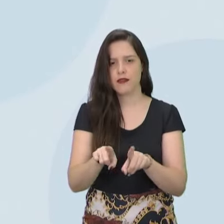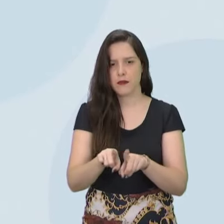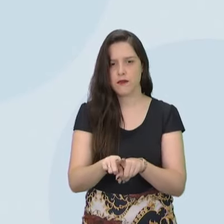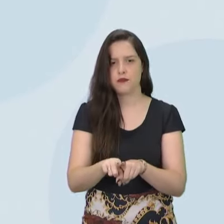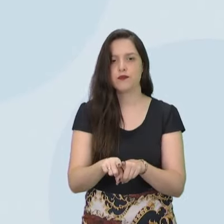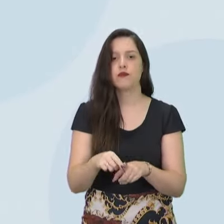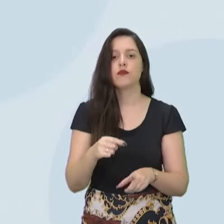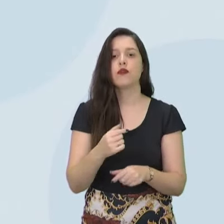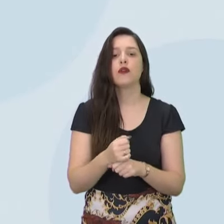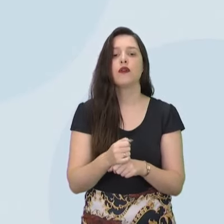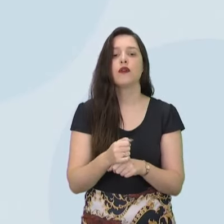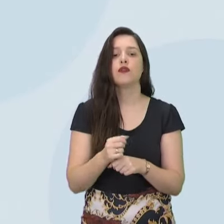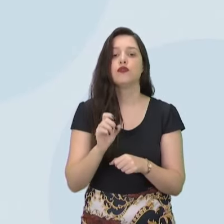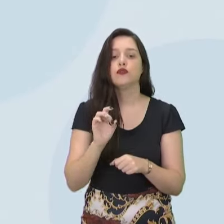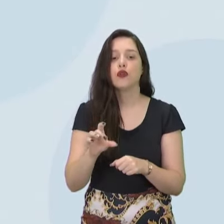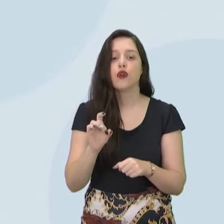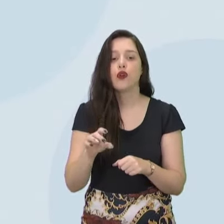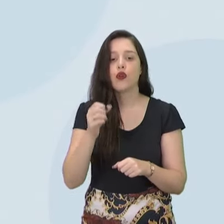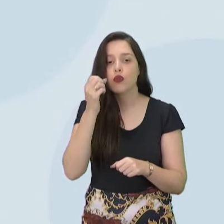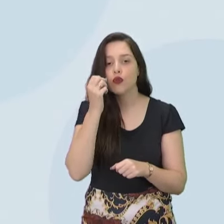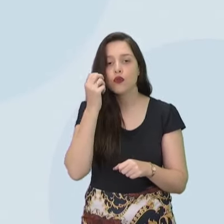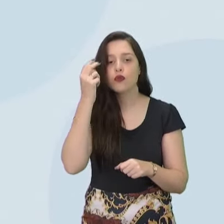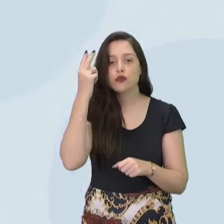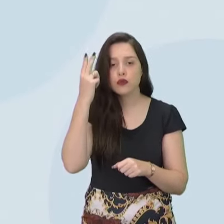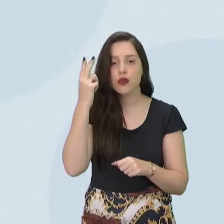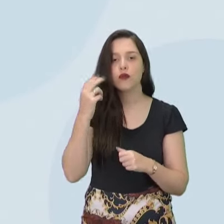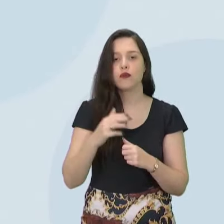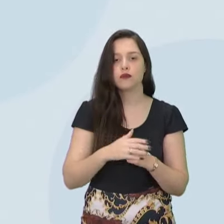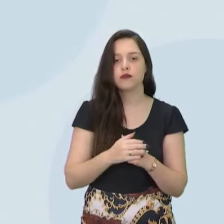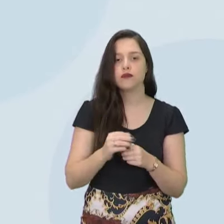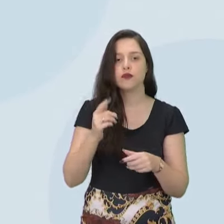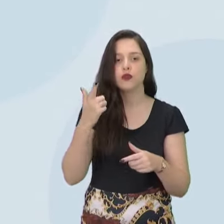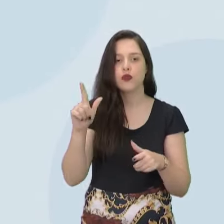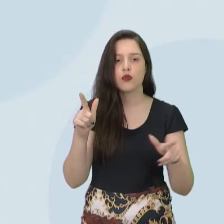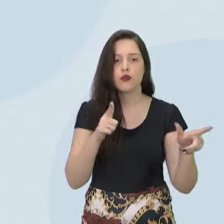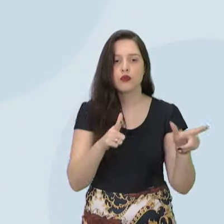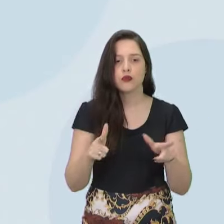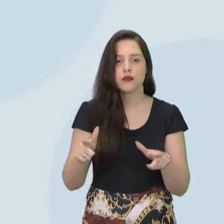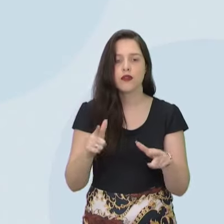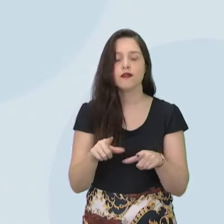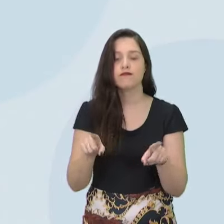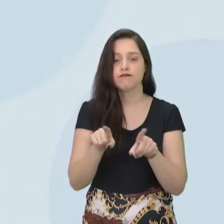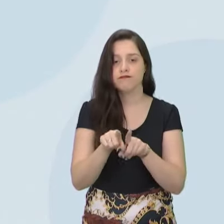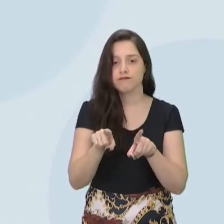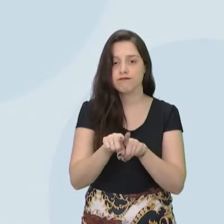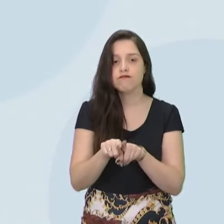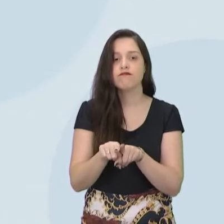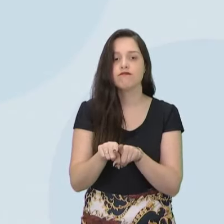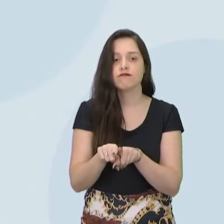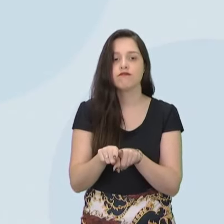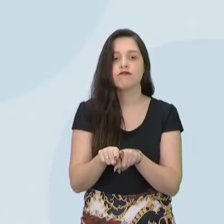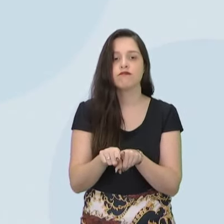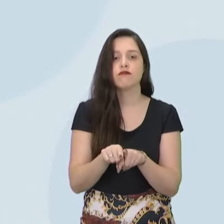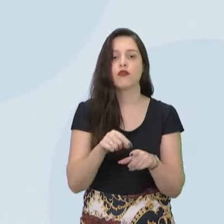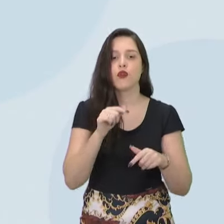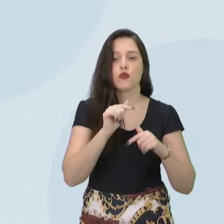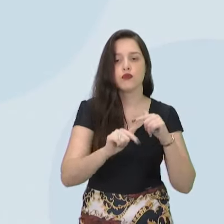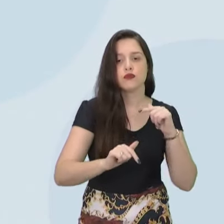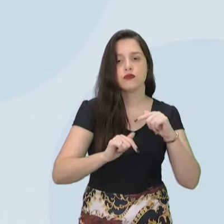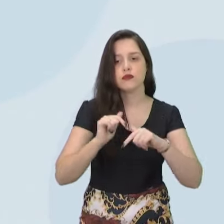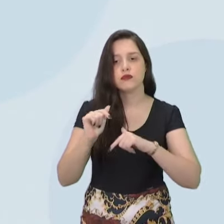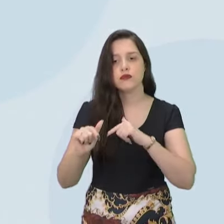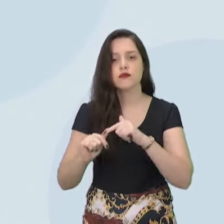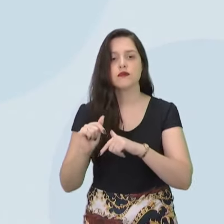intervenção sociocultural, ajudar tanto na sua própria comunidade, como também aí no mundo do trabalho, enfim,